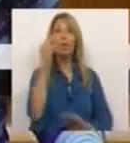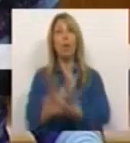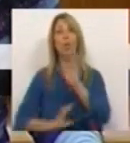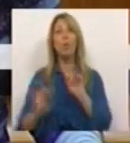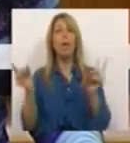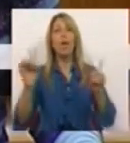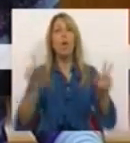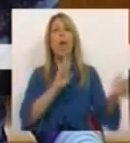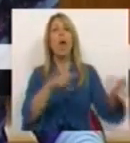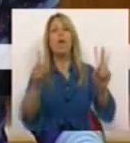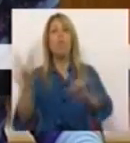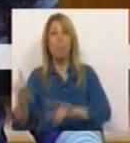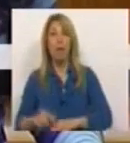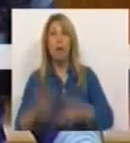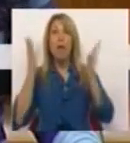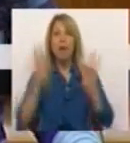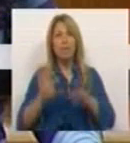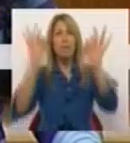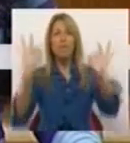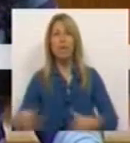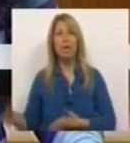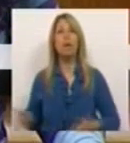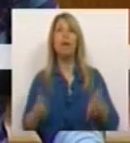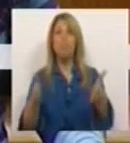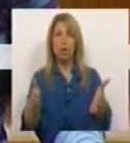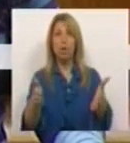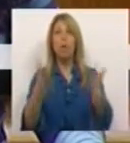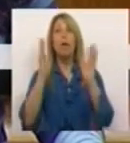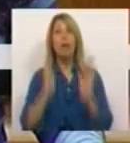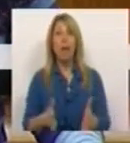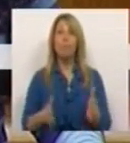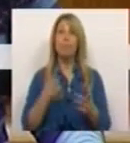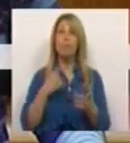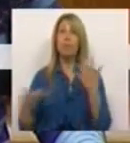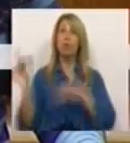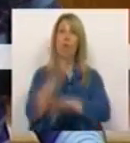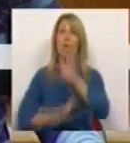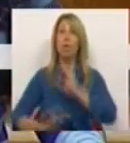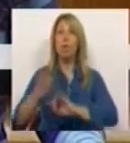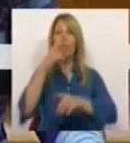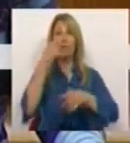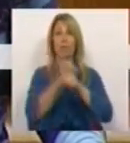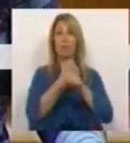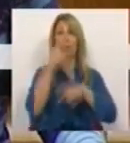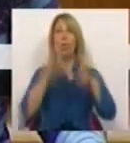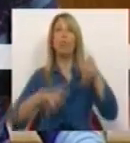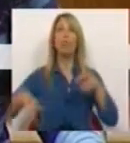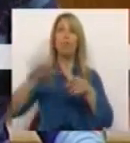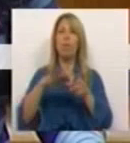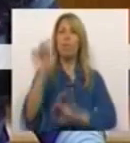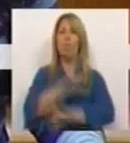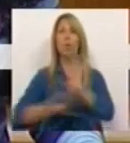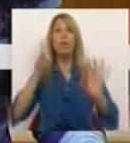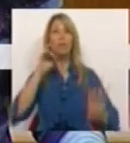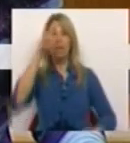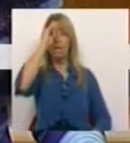não é reformável. É preciso romper com este caminho e avançar para uma Europa dos trabalhadores e dos povos, uma Europa que defende e